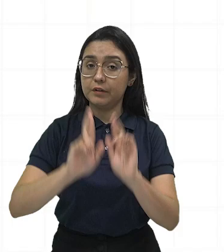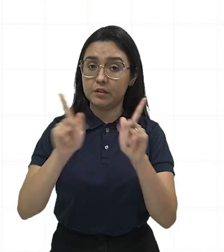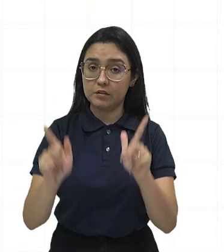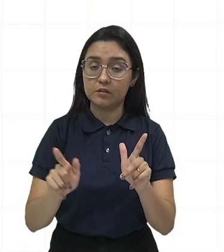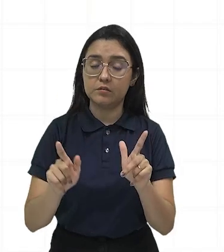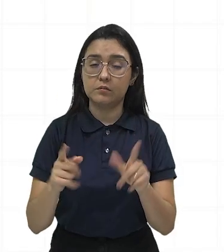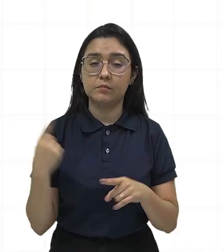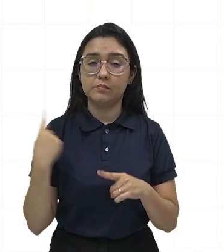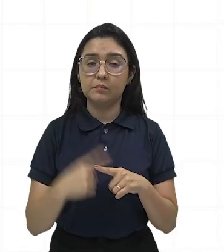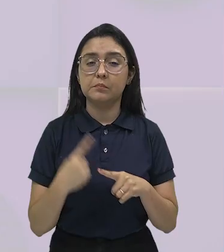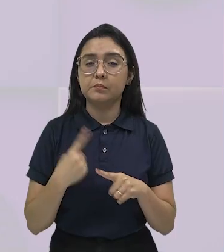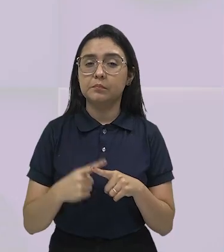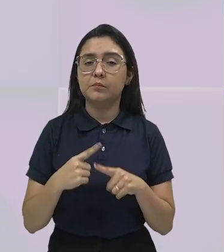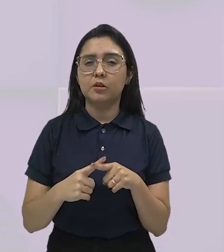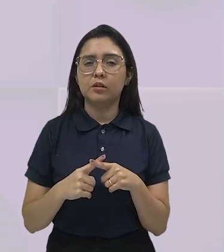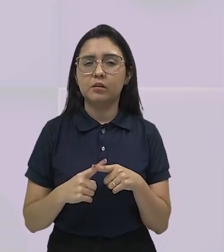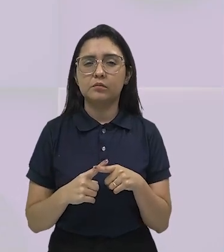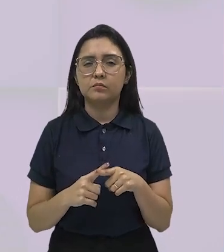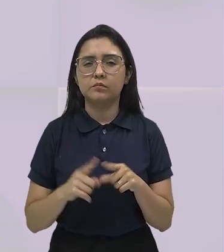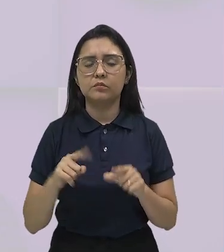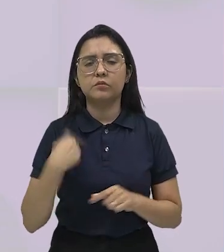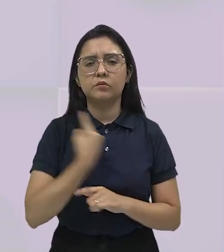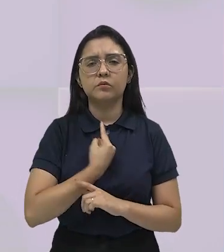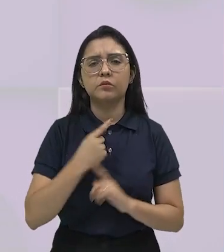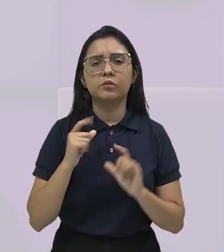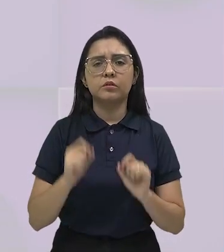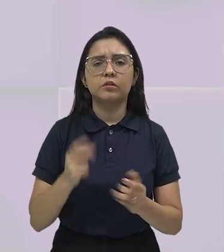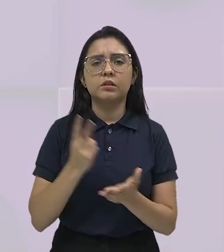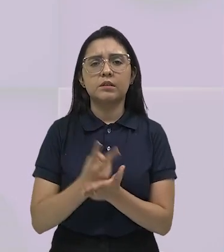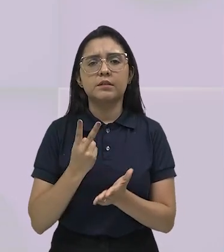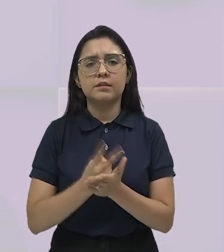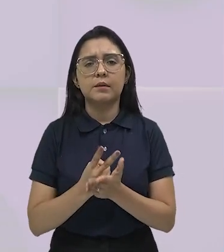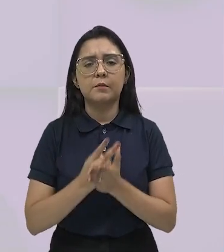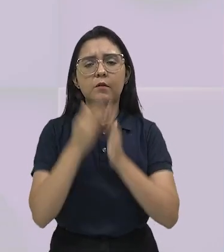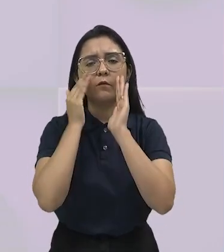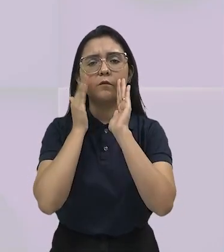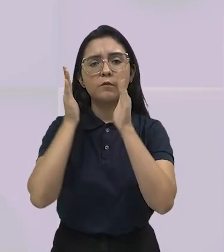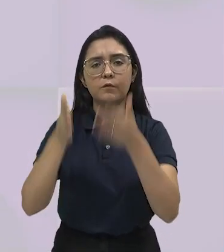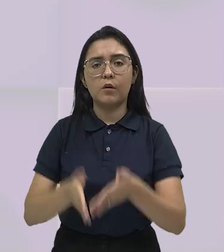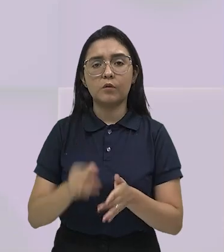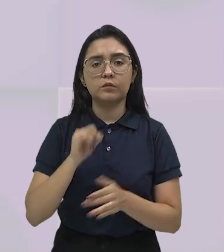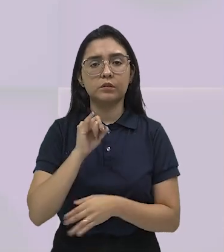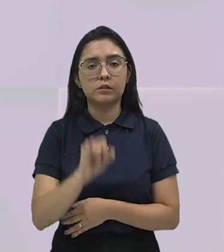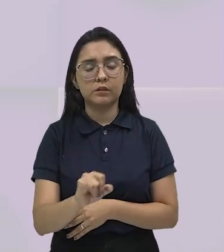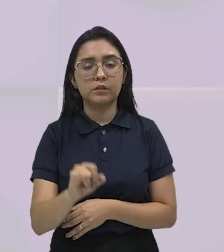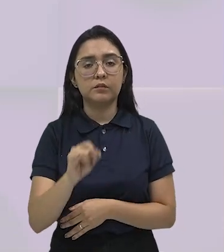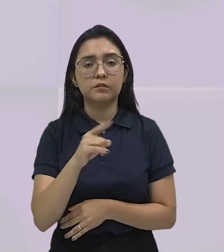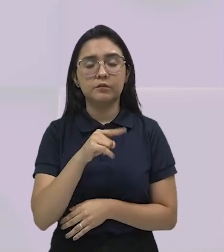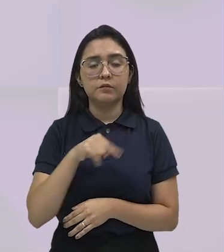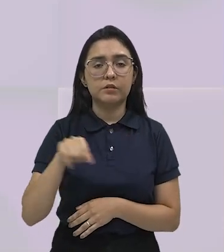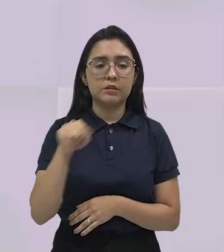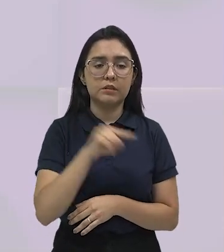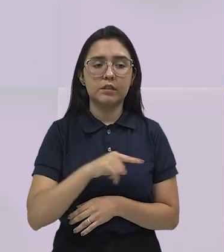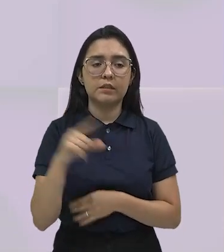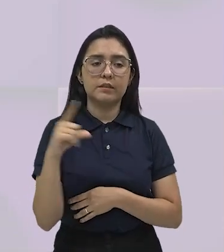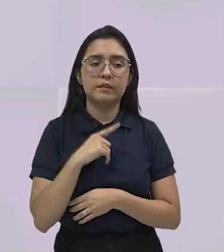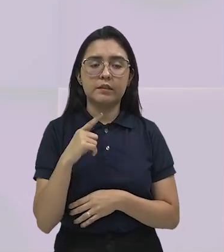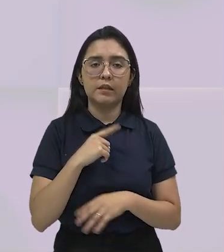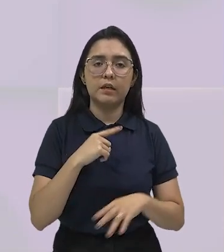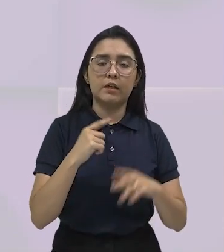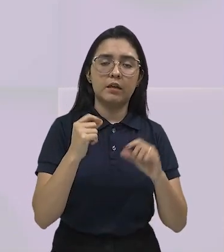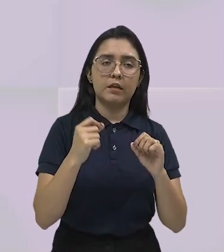independente. Por que nós estamos trabalhando sempre frisando que quando você está diante do